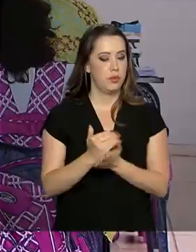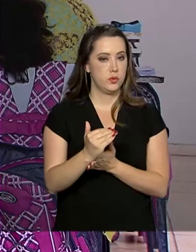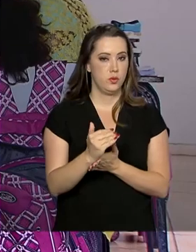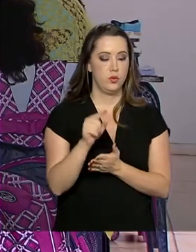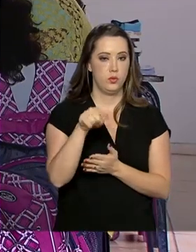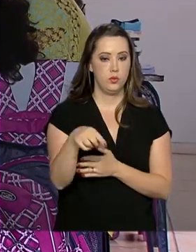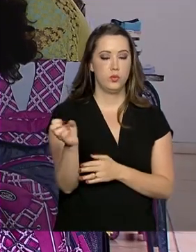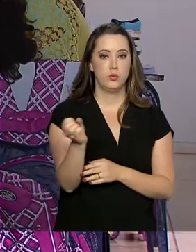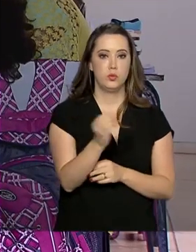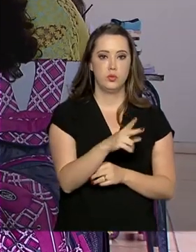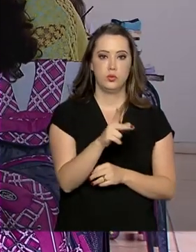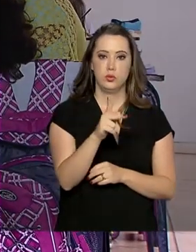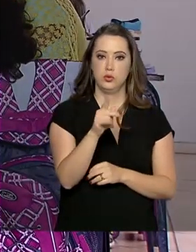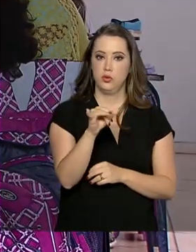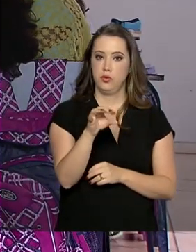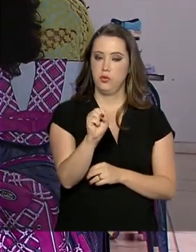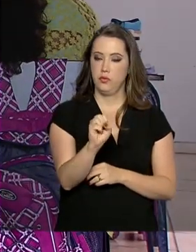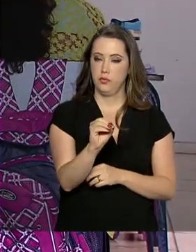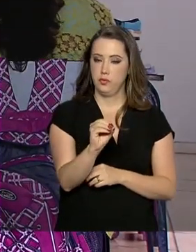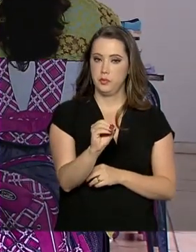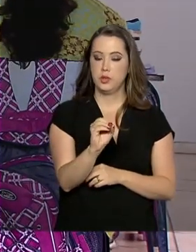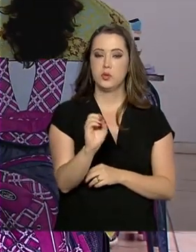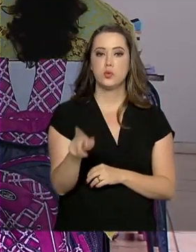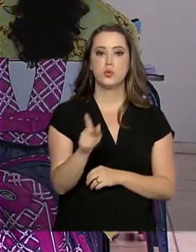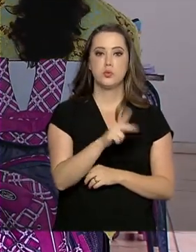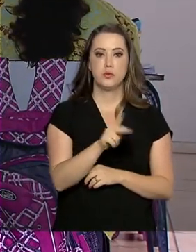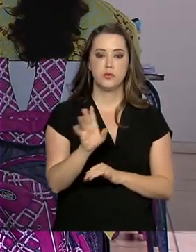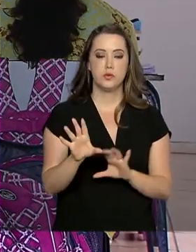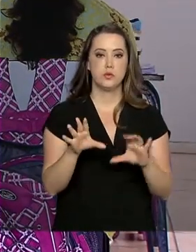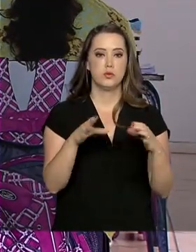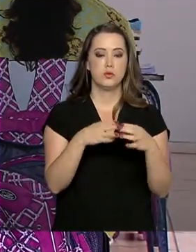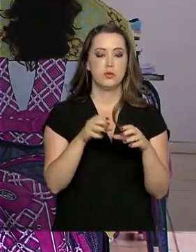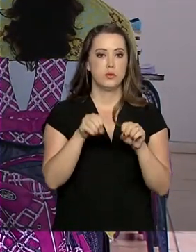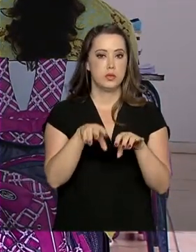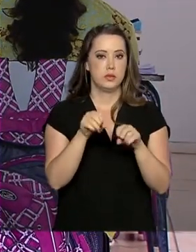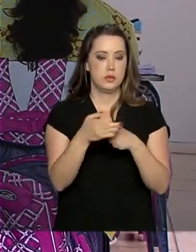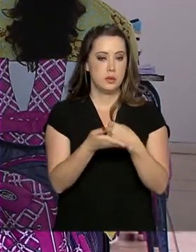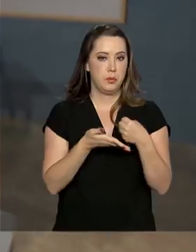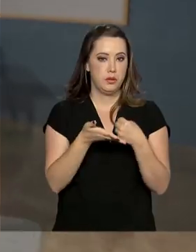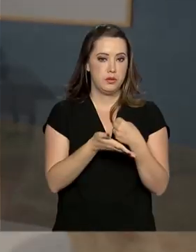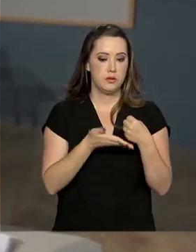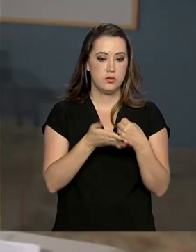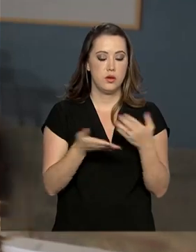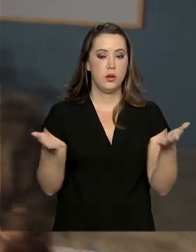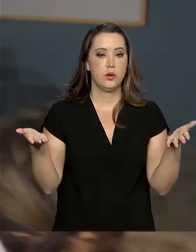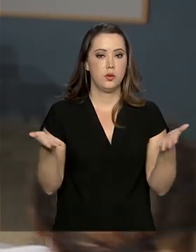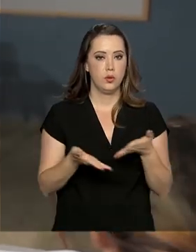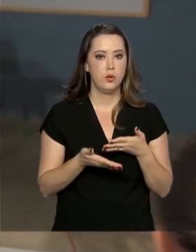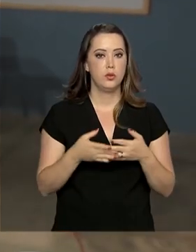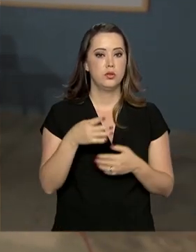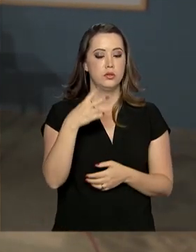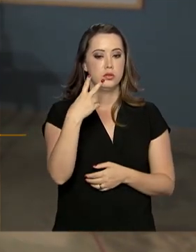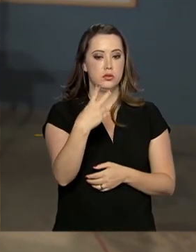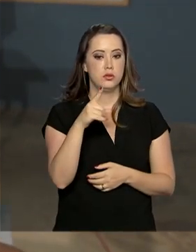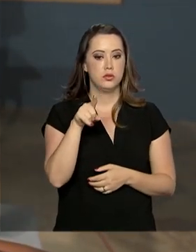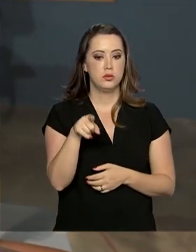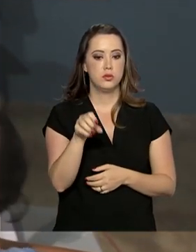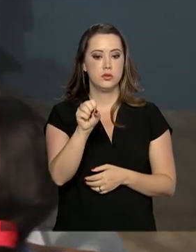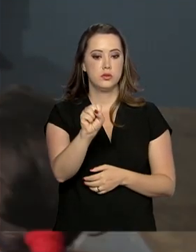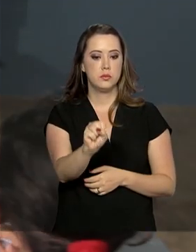o novo piso salarial dos professores da rede pública da educação básica agora é de dois mil